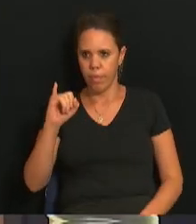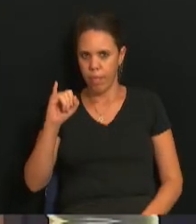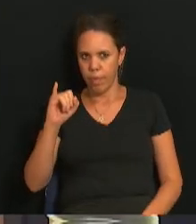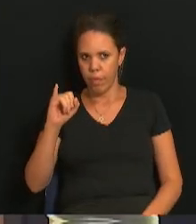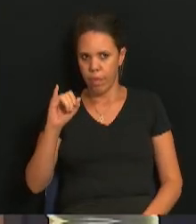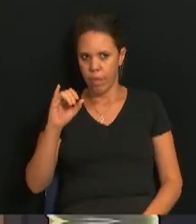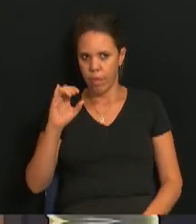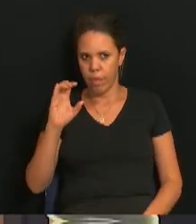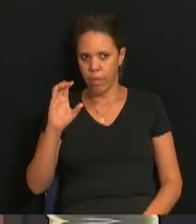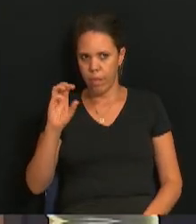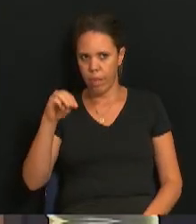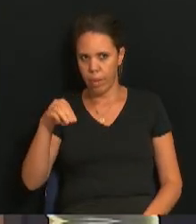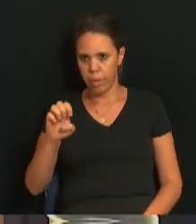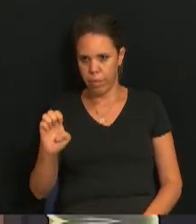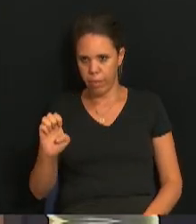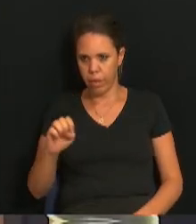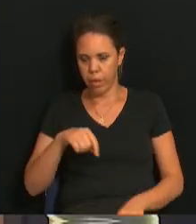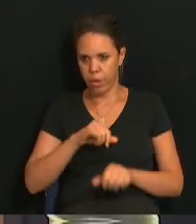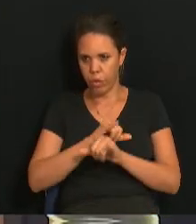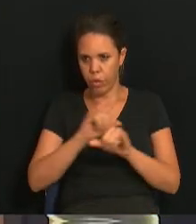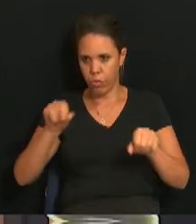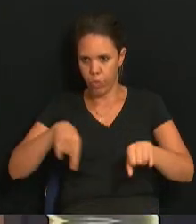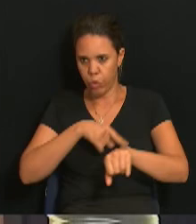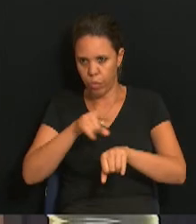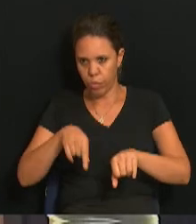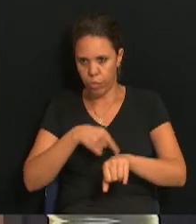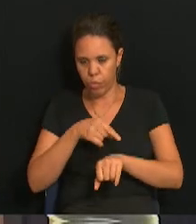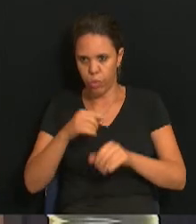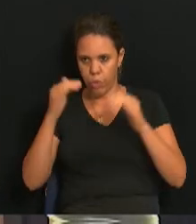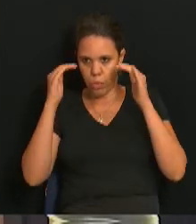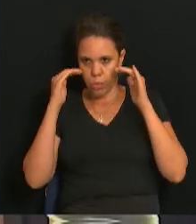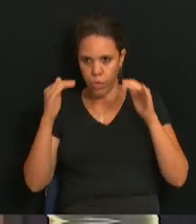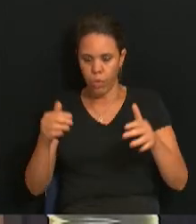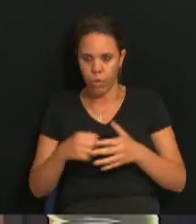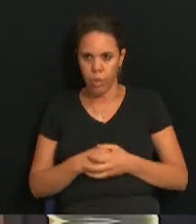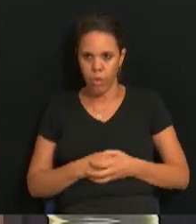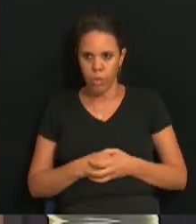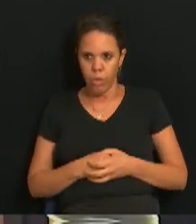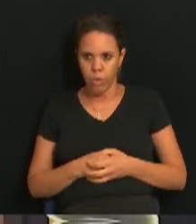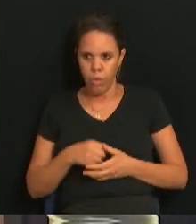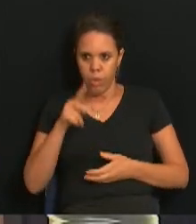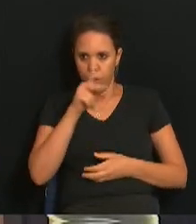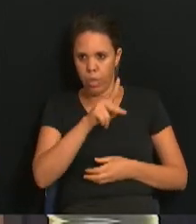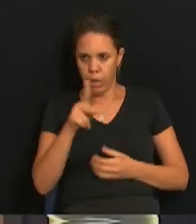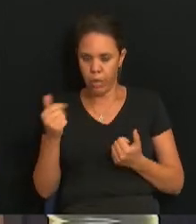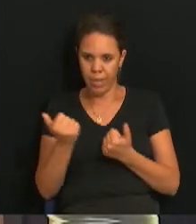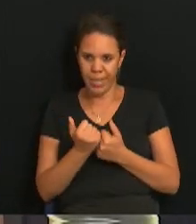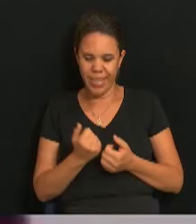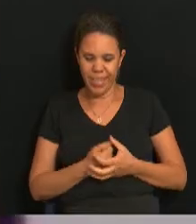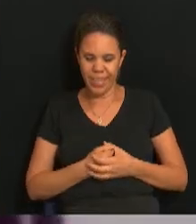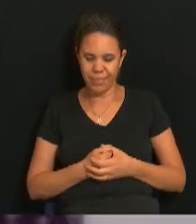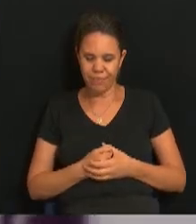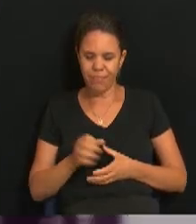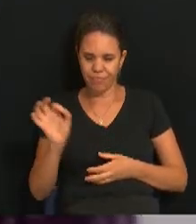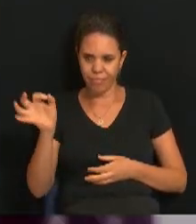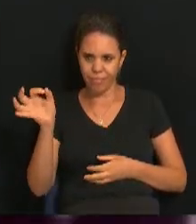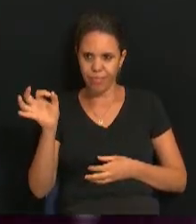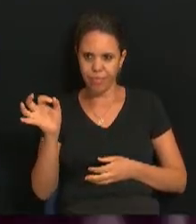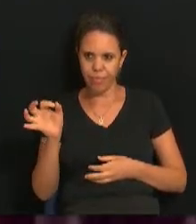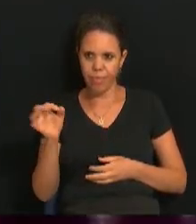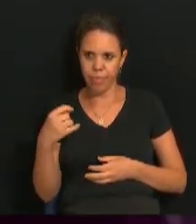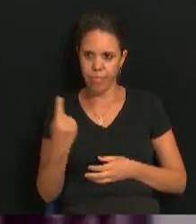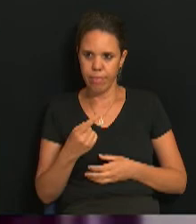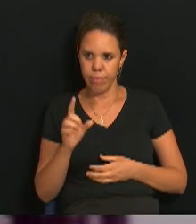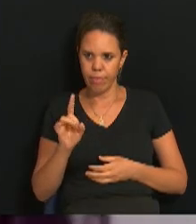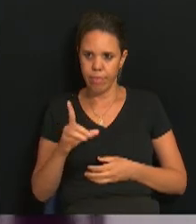divulgue as jornadas, é isso? As múltiplas jornadas, que é cumprida pela professora adjunta, é isso? Que ofereça. Nós hoje só temos